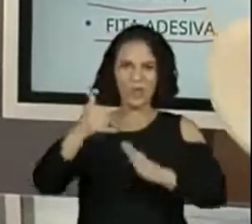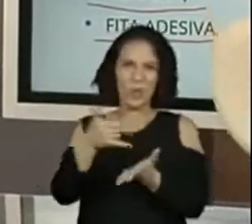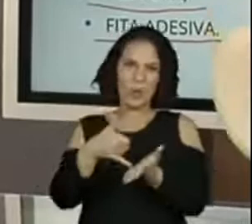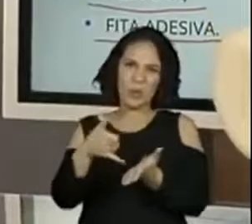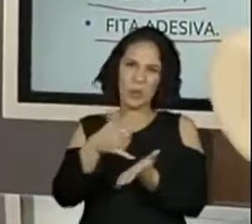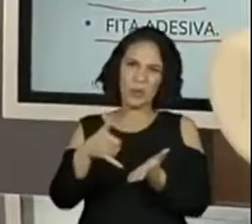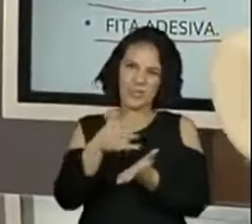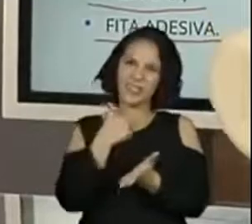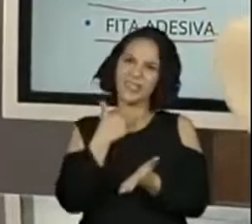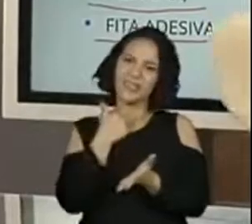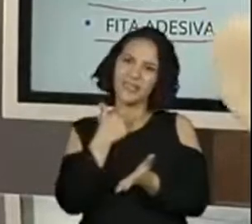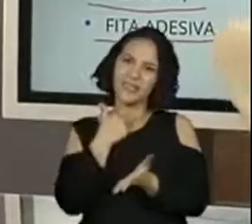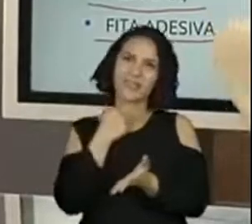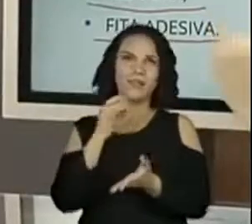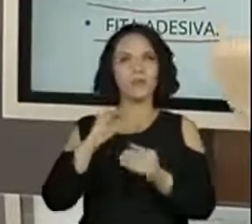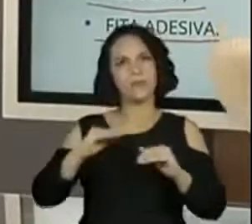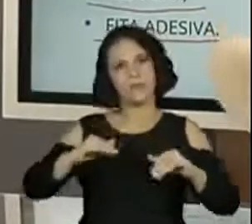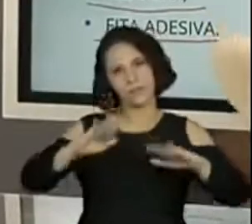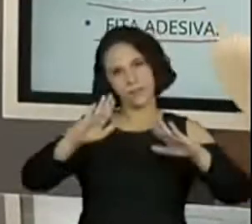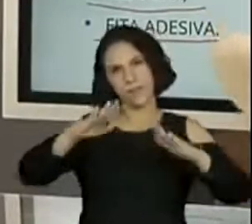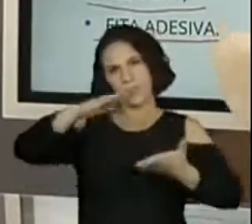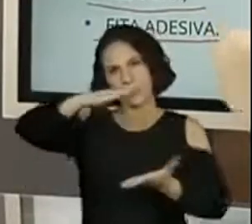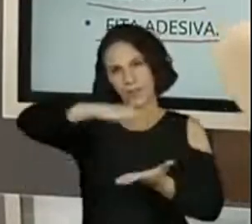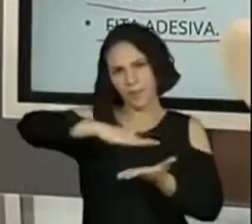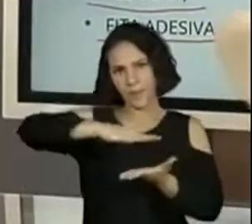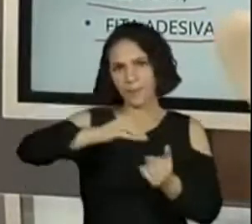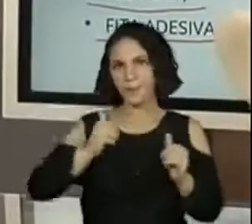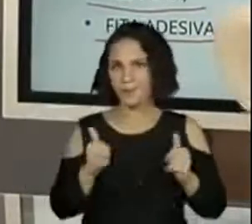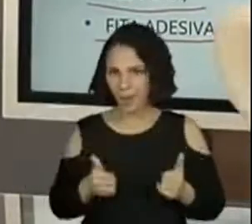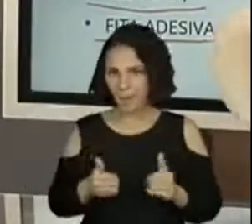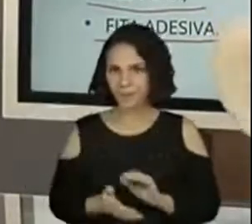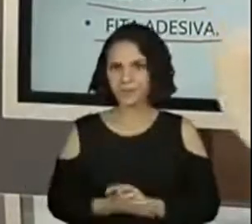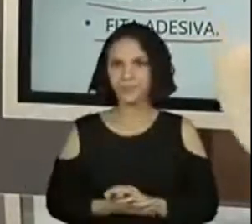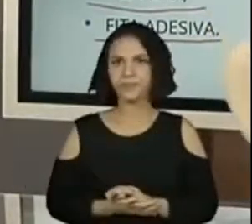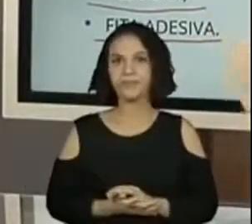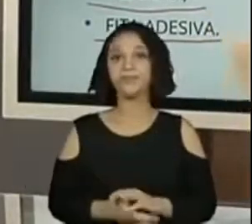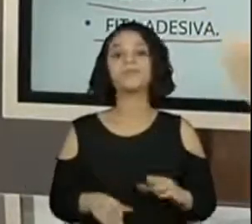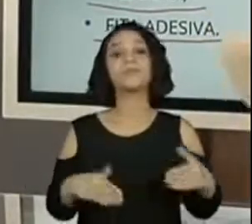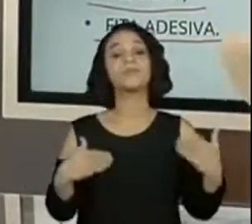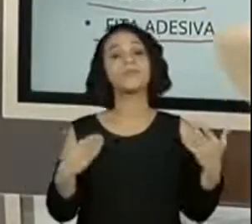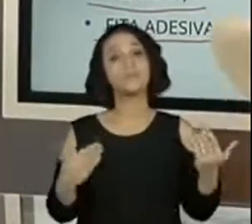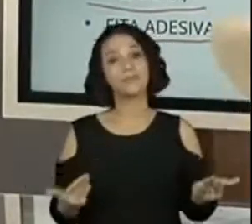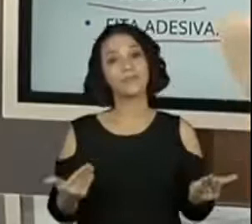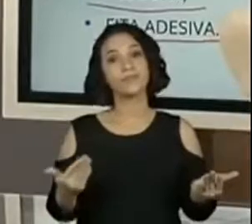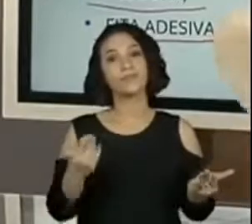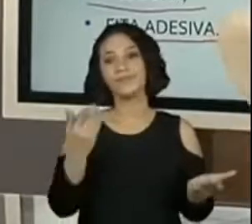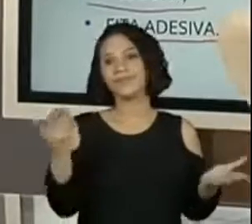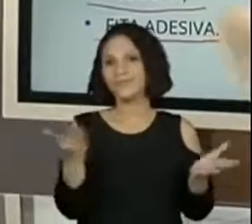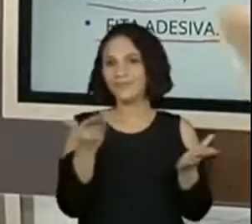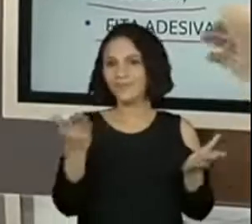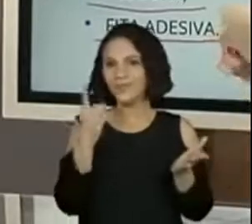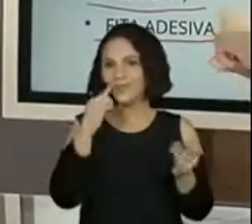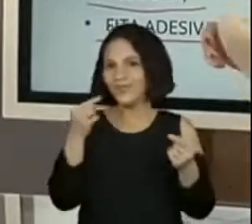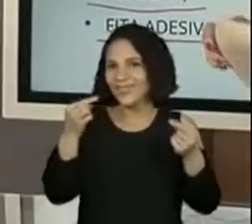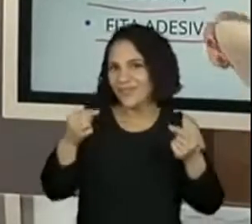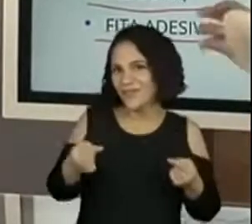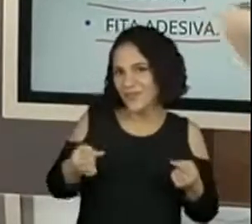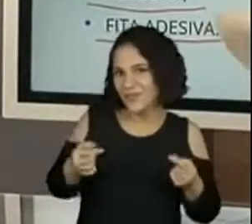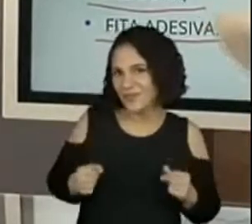de pizza. Usa a parte da tampa, tá bom? Então, olha só. Agora nós vamos para a parte do